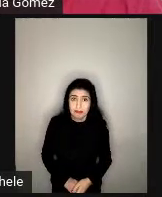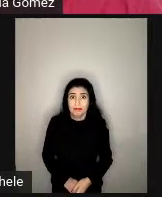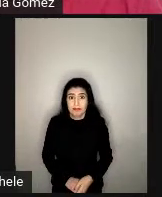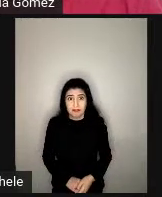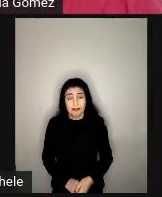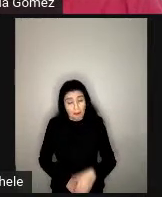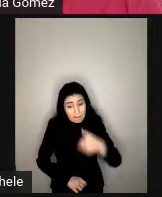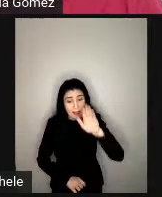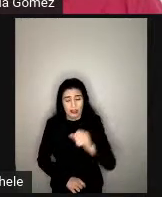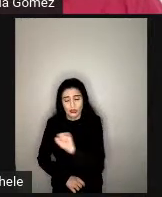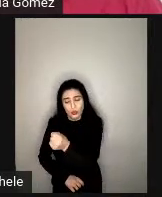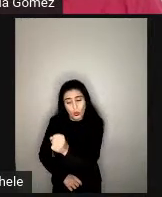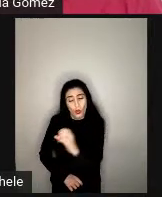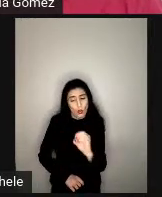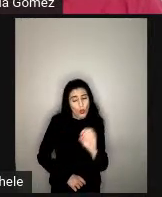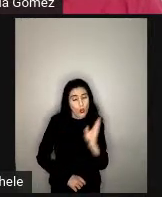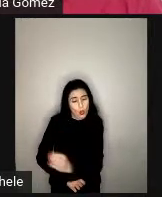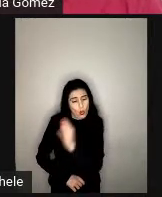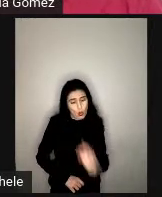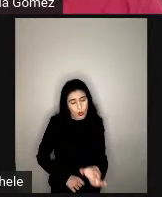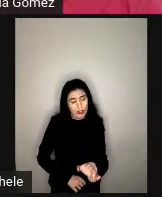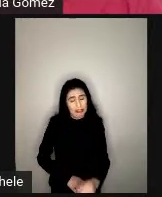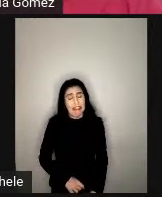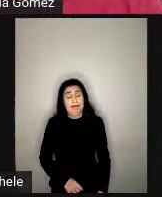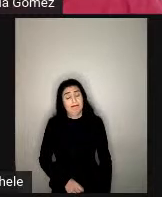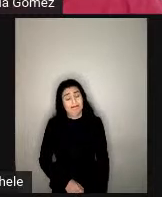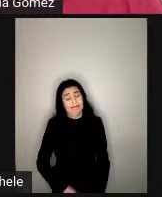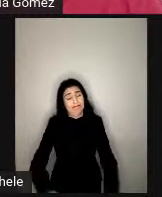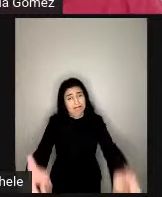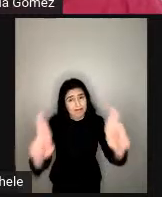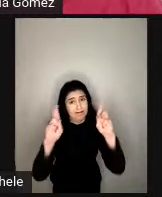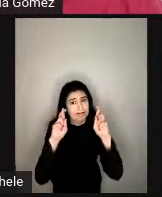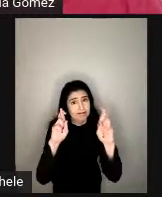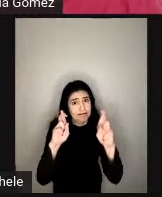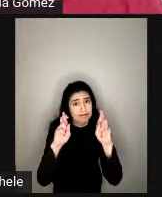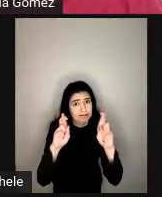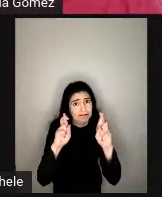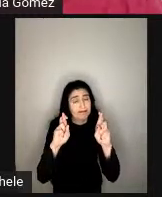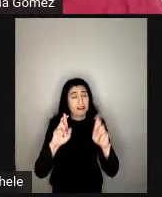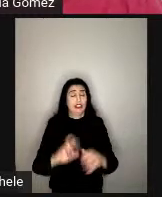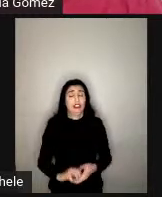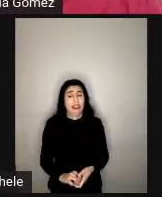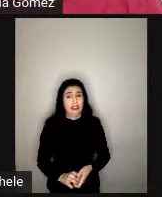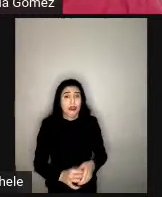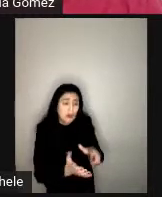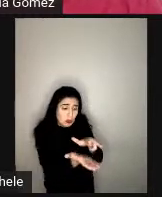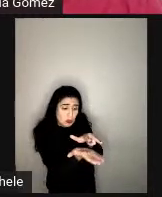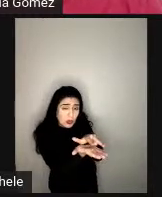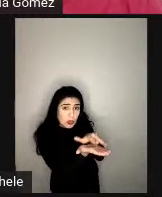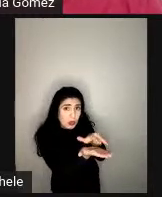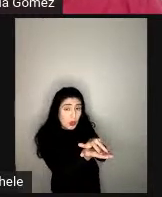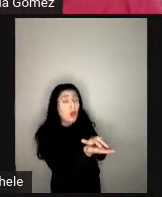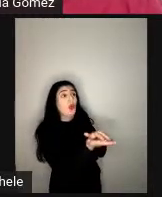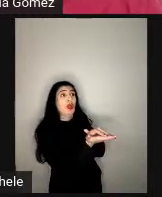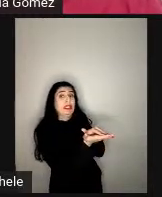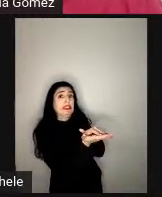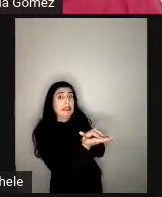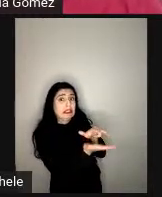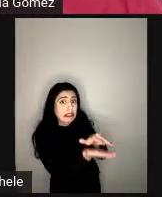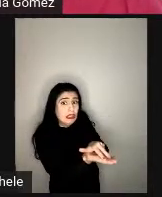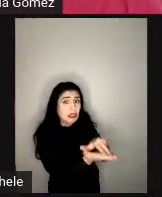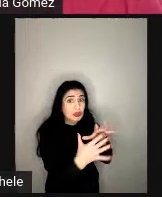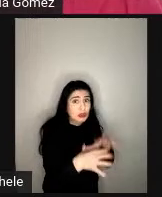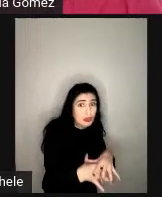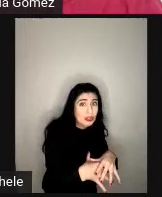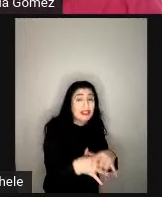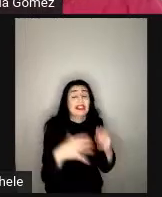dos 80%. Eu espero que todos sejam como os pacientes e os companheiros que você se